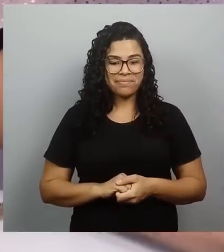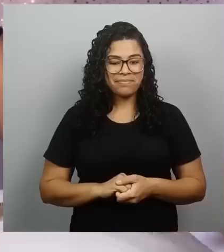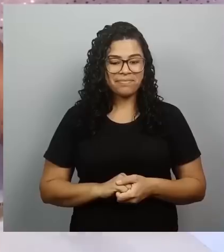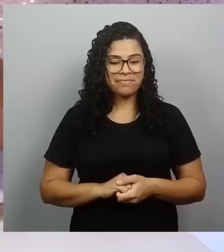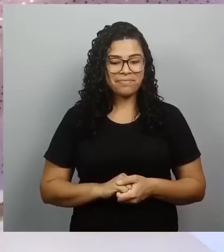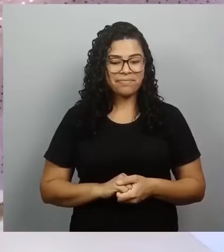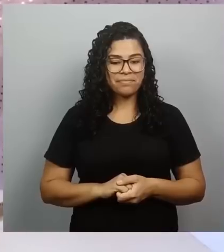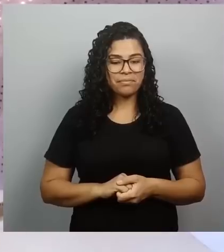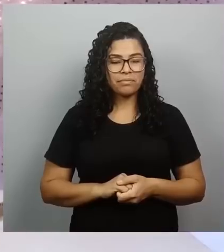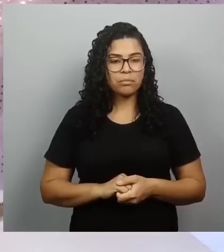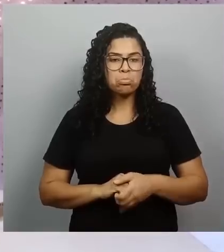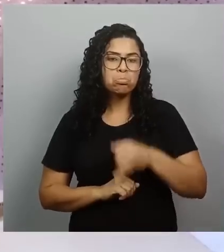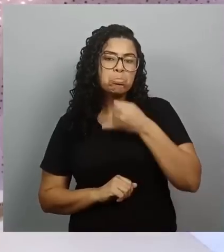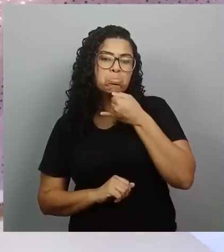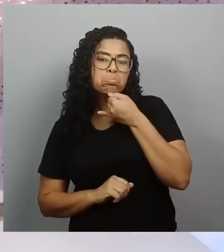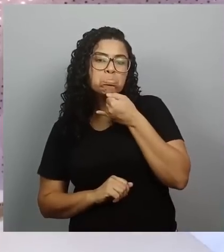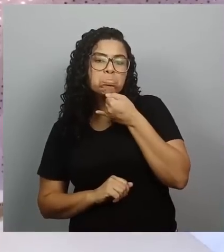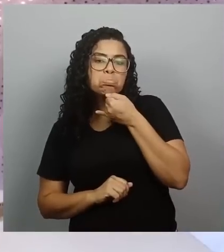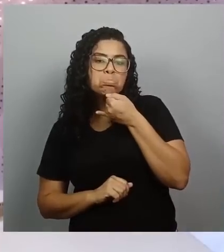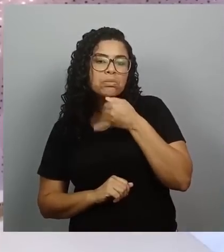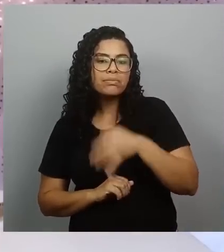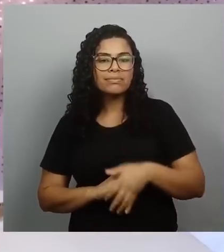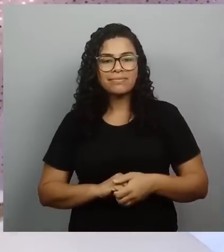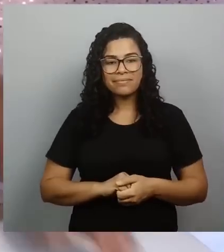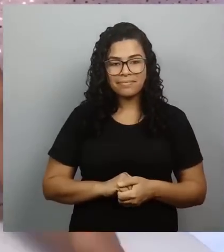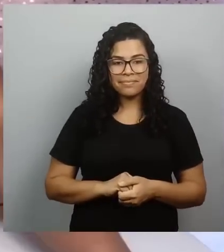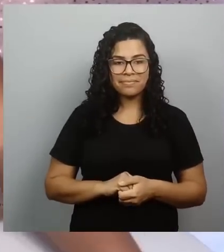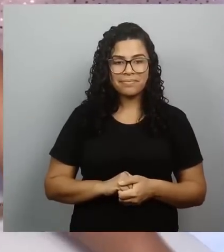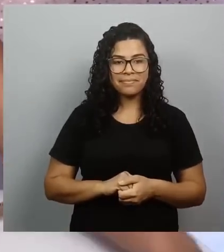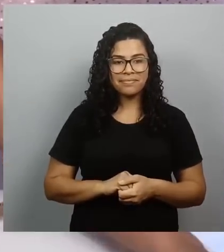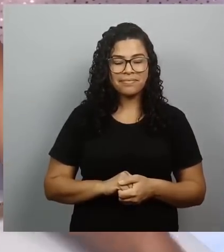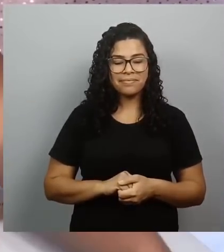assustado. Esse está triste.